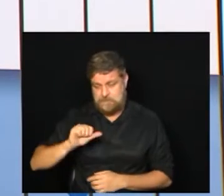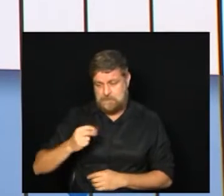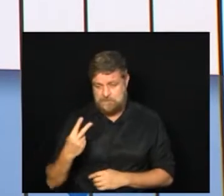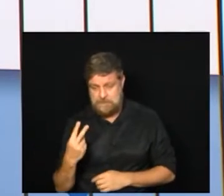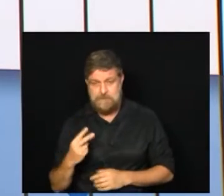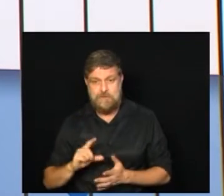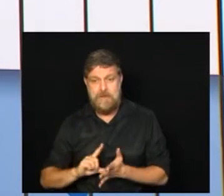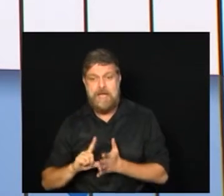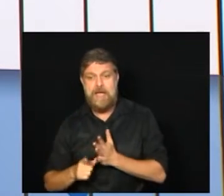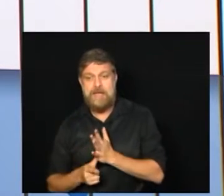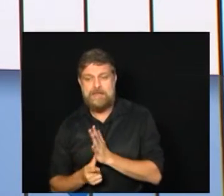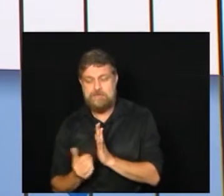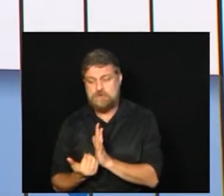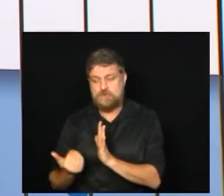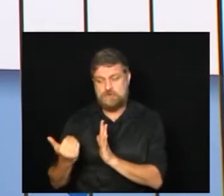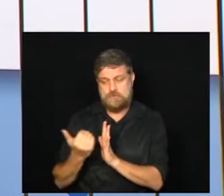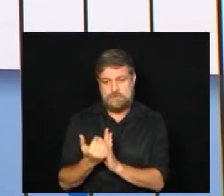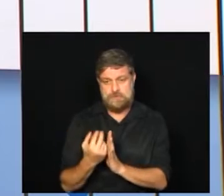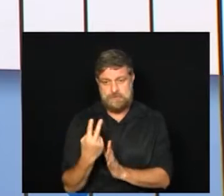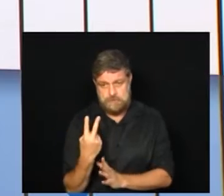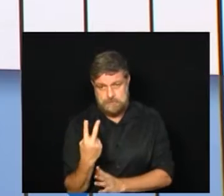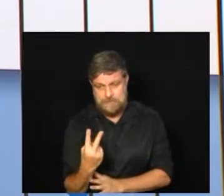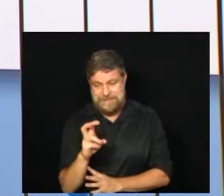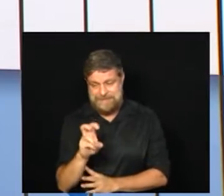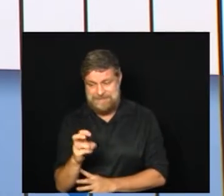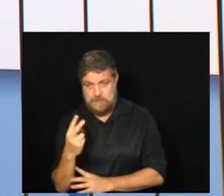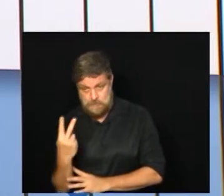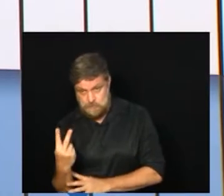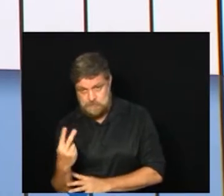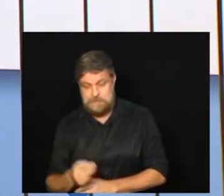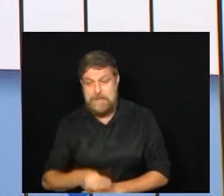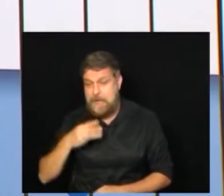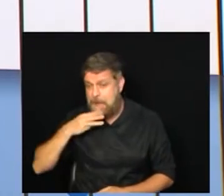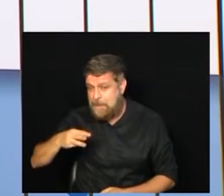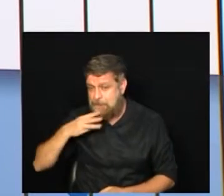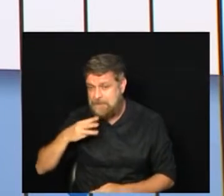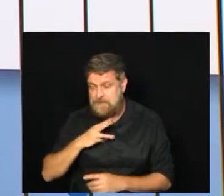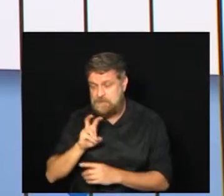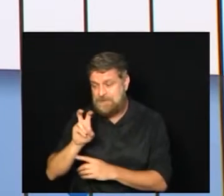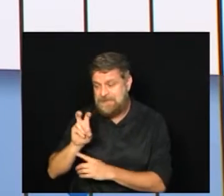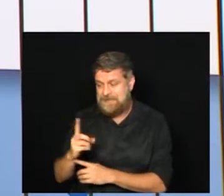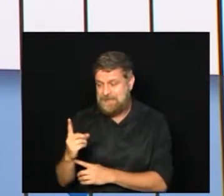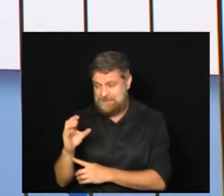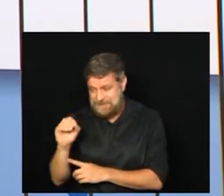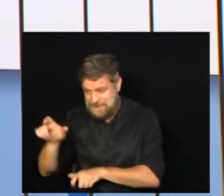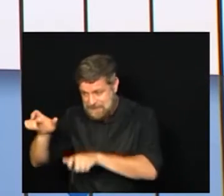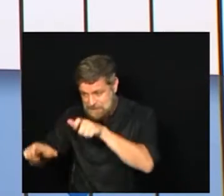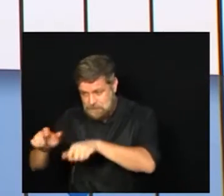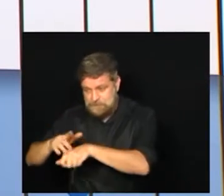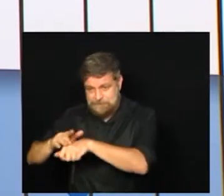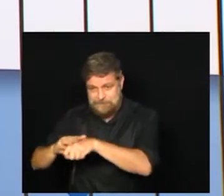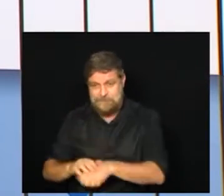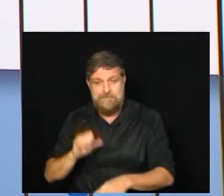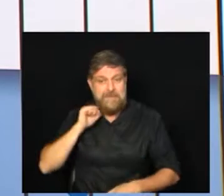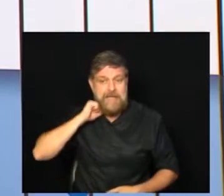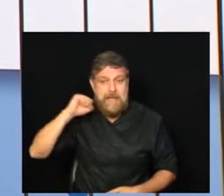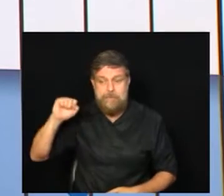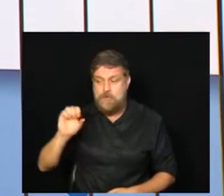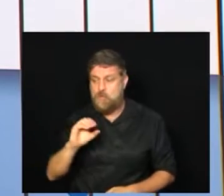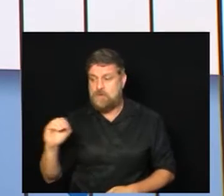Fevereiro tivemos aí um aumento com 252. Março, 510 casos. Abril, 800. E